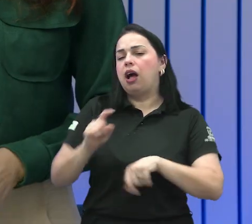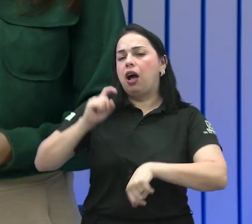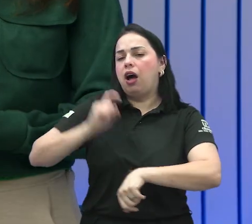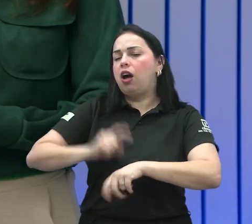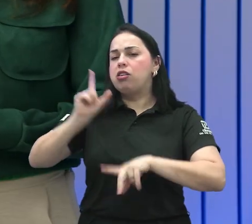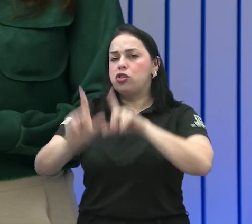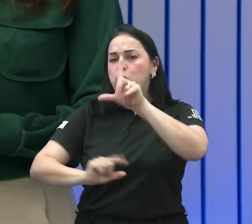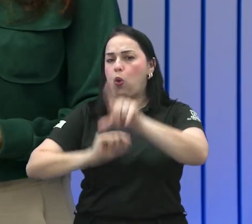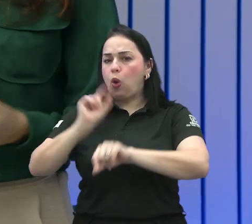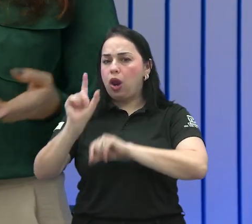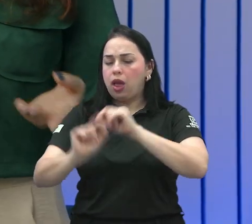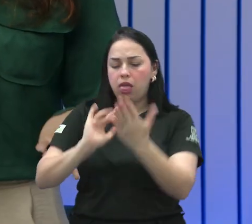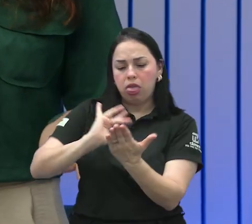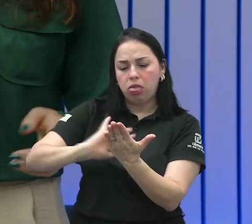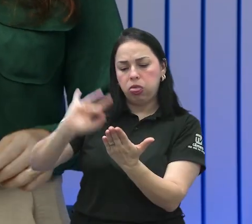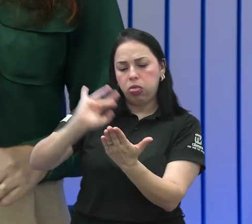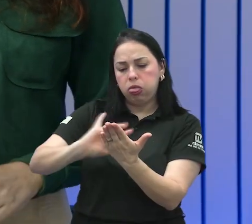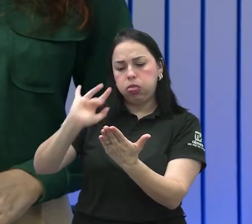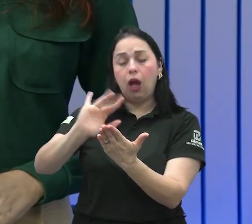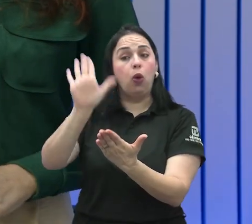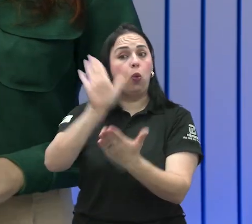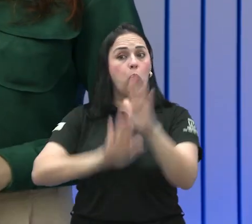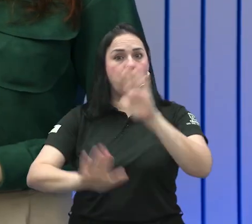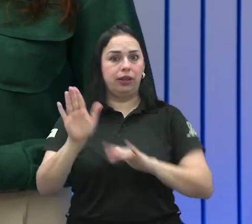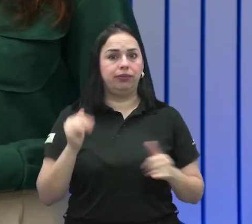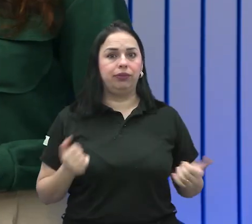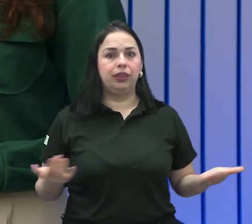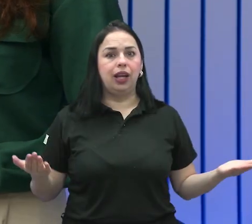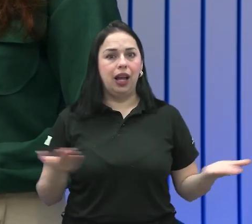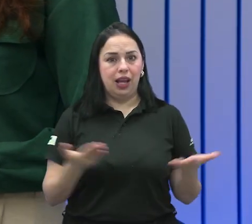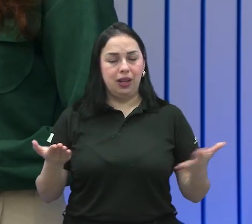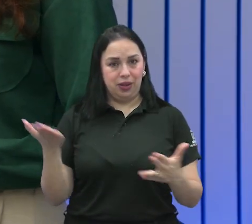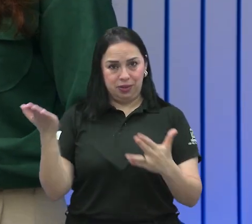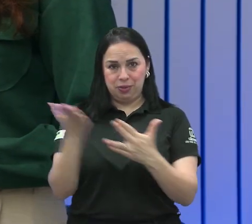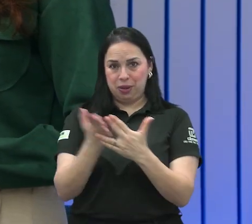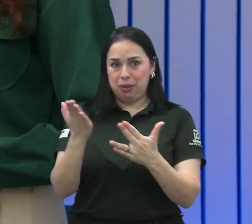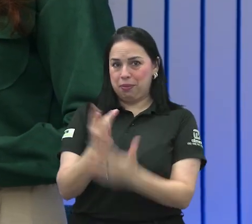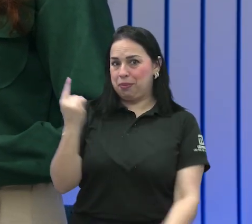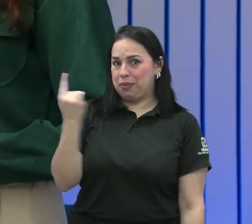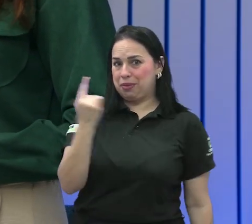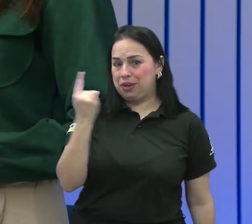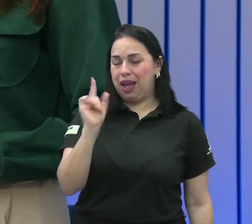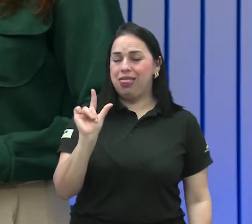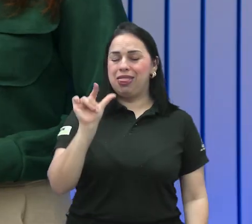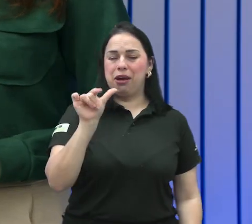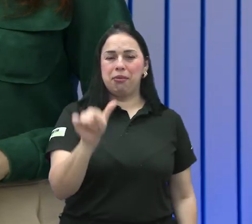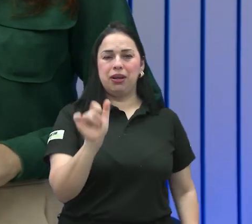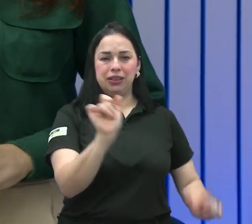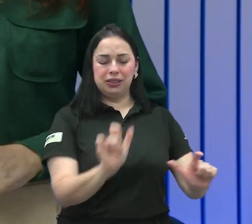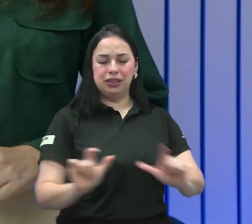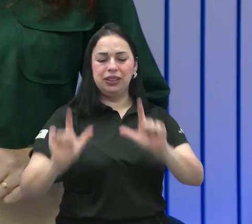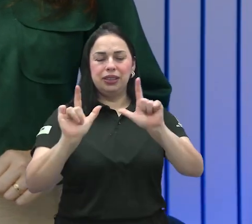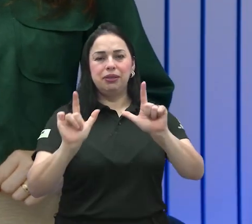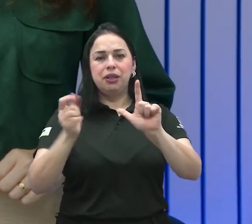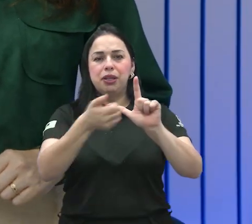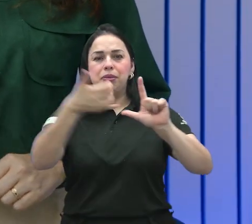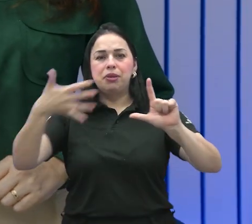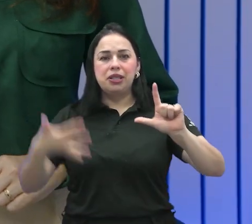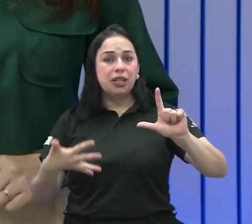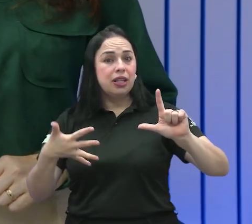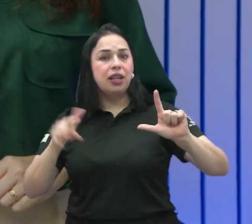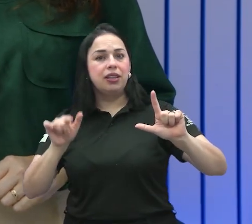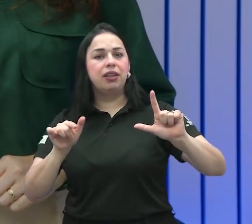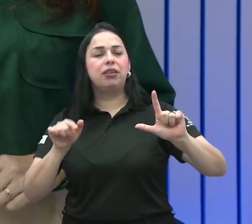de escolher um produto ou um serviço pela tela. Com certeza. Vamos ao nosso primeiro intervalo. No próximo